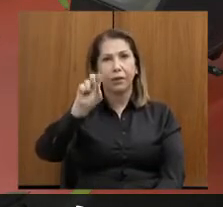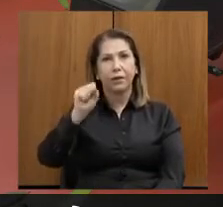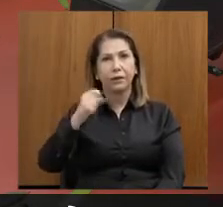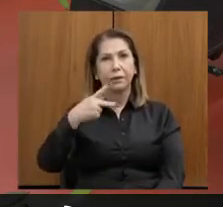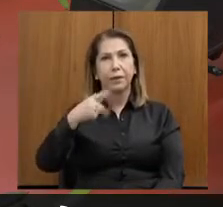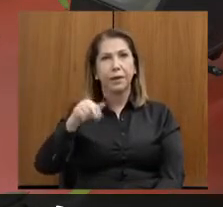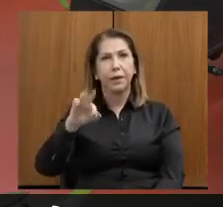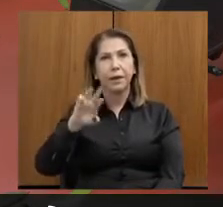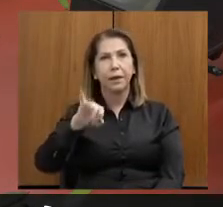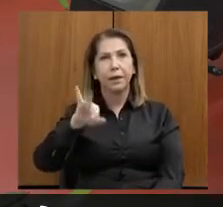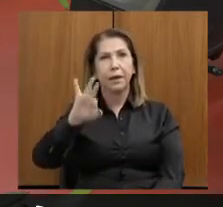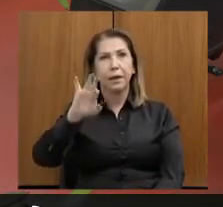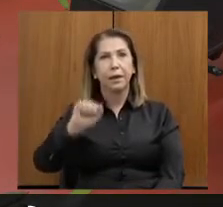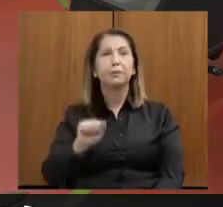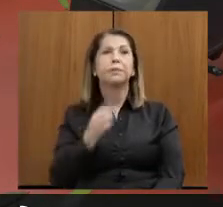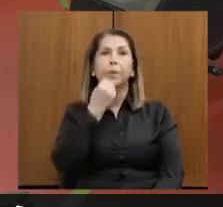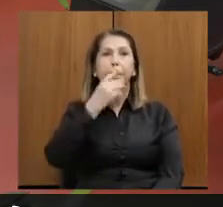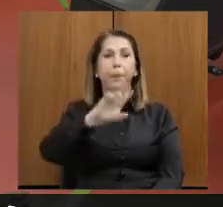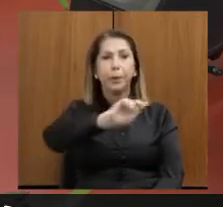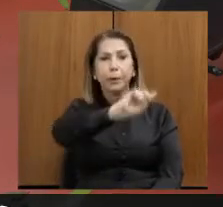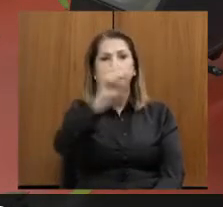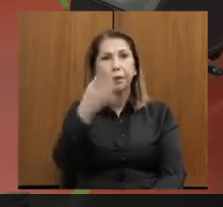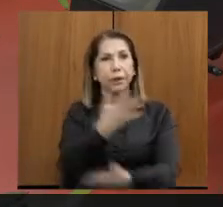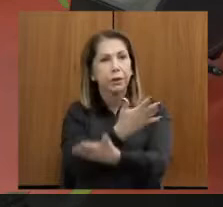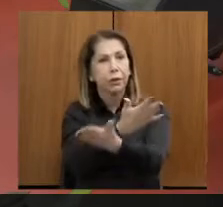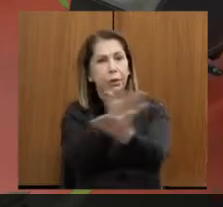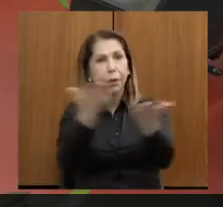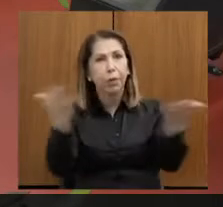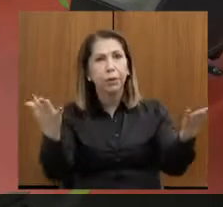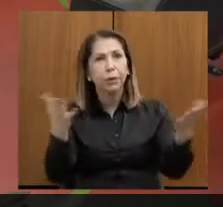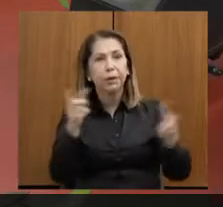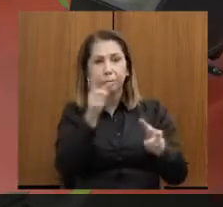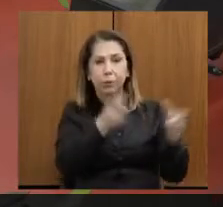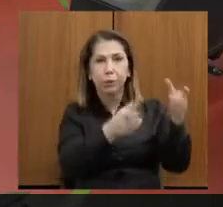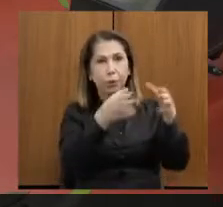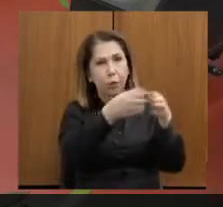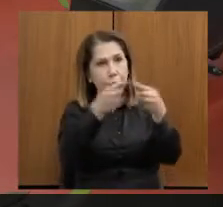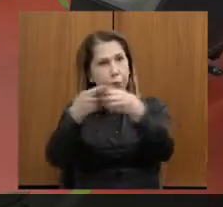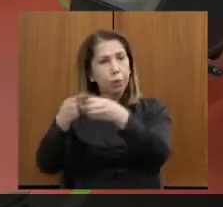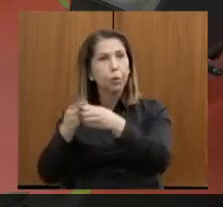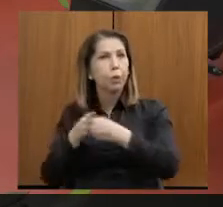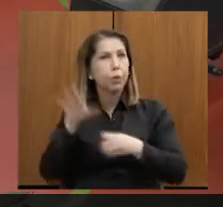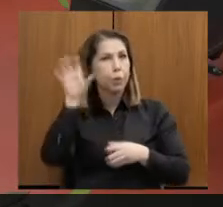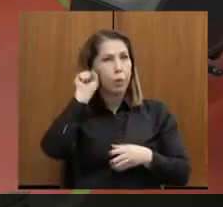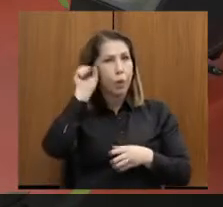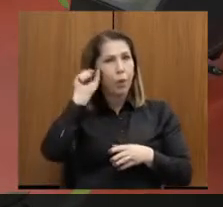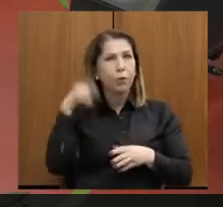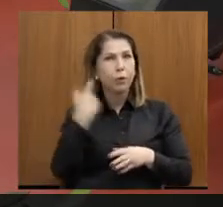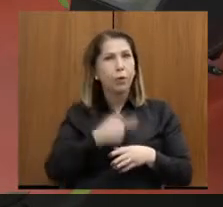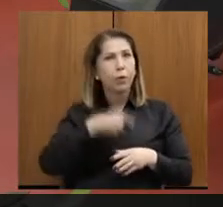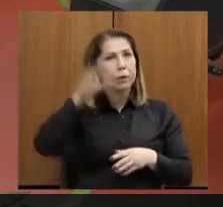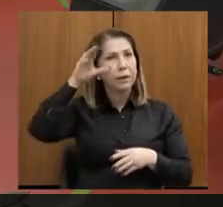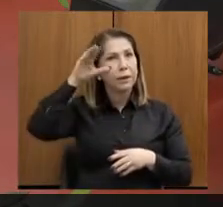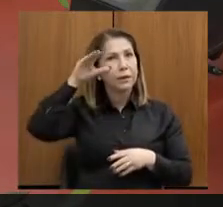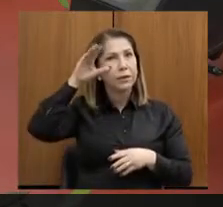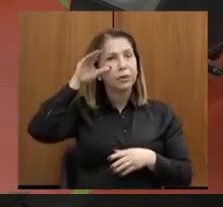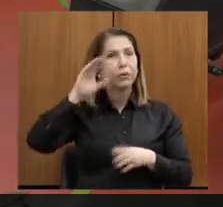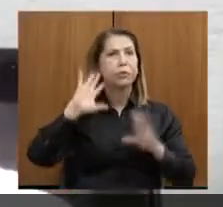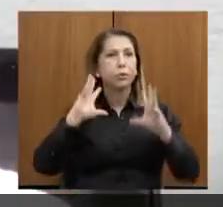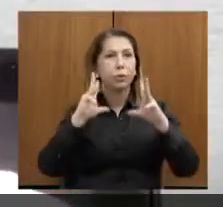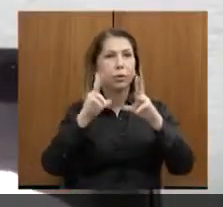e hoje a todas atores A temos o vinagre posting do